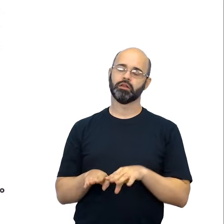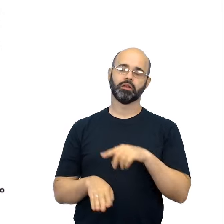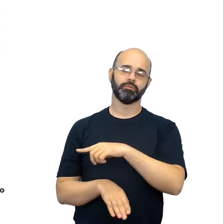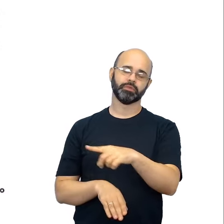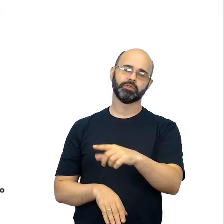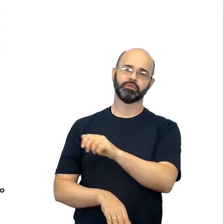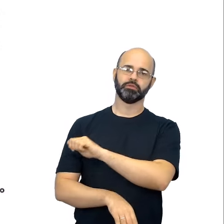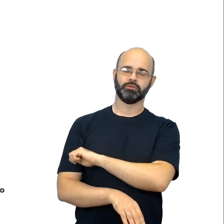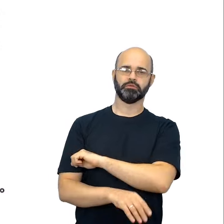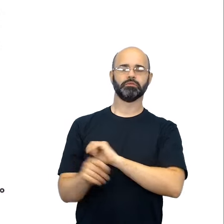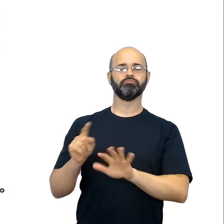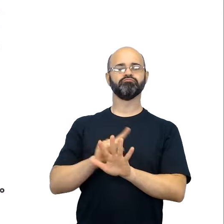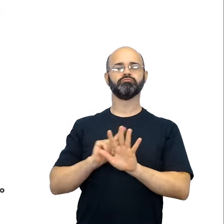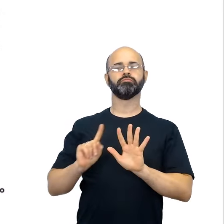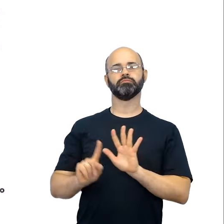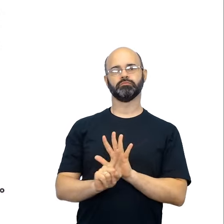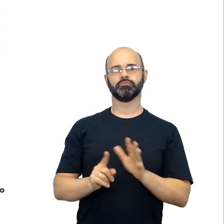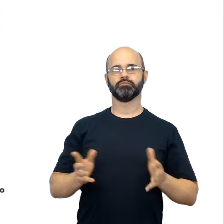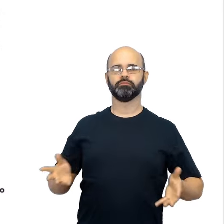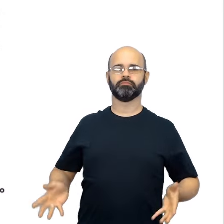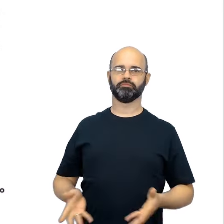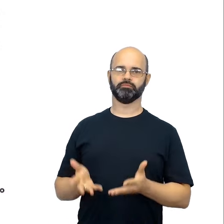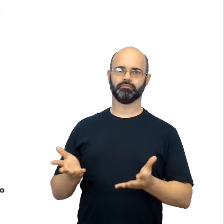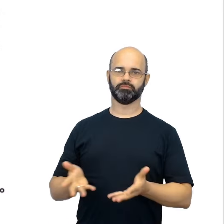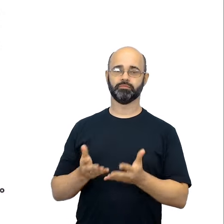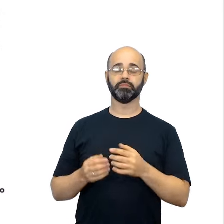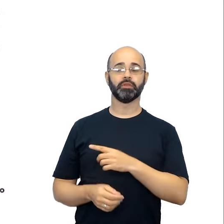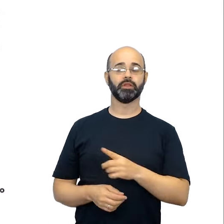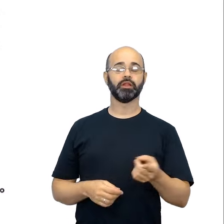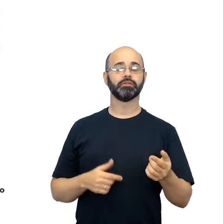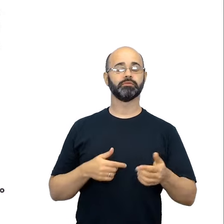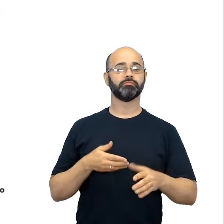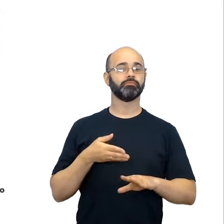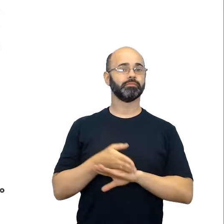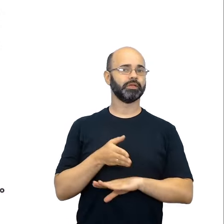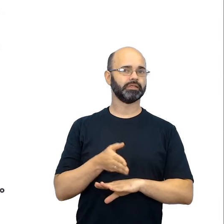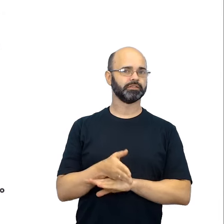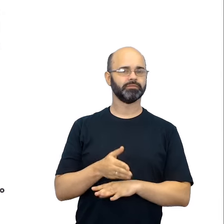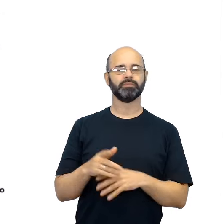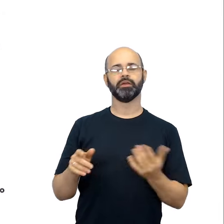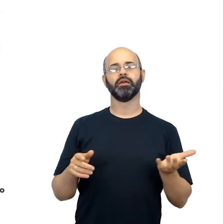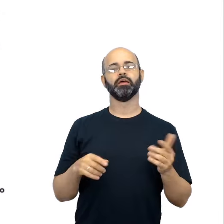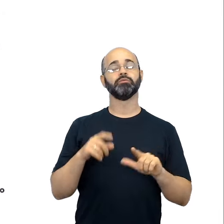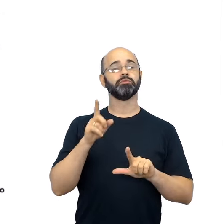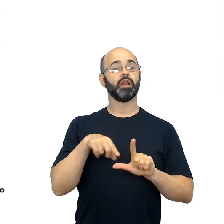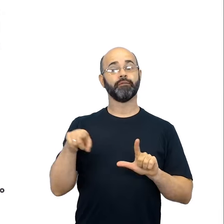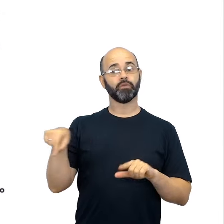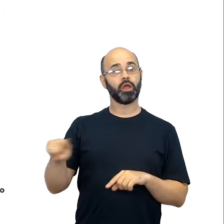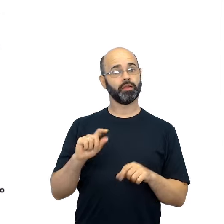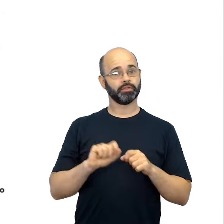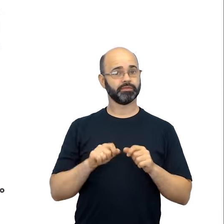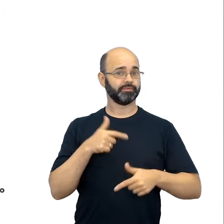ação protagonista, né? A oportunidade de eles participarem, de eles construírem esses gráficos, de eles